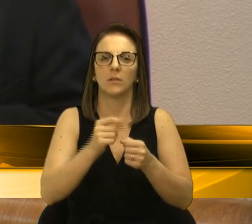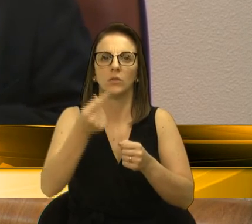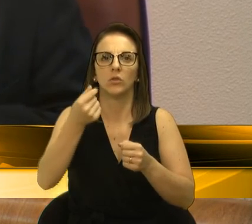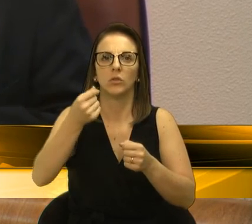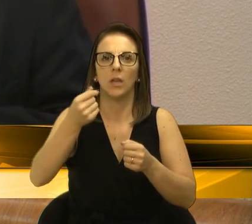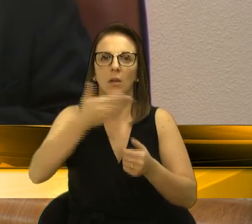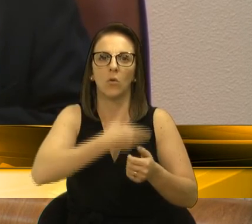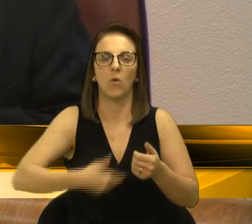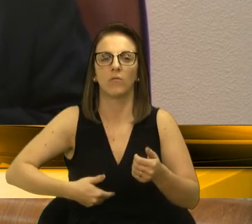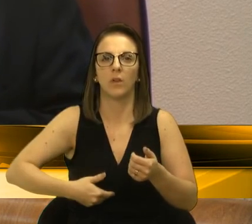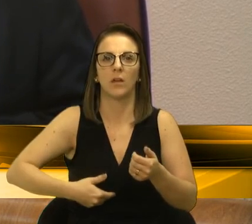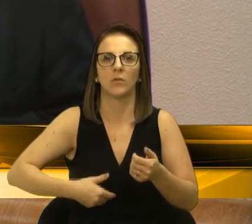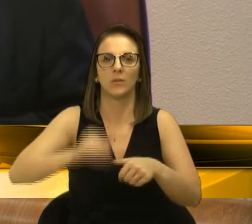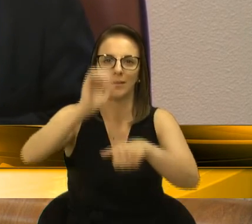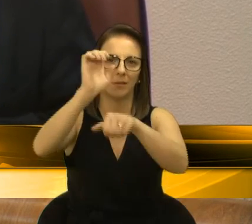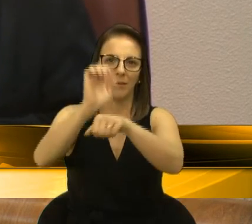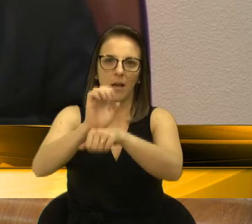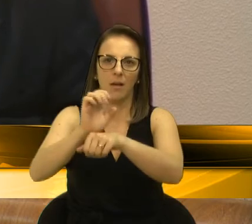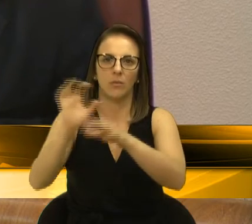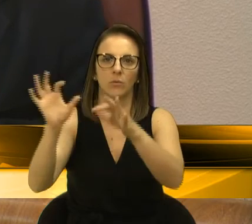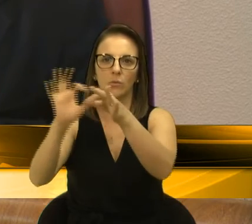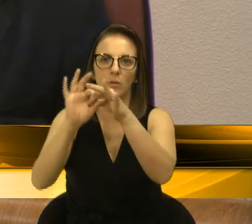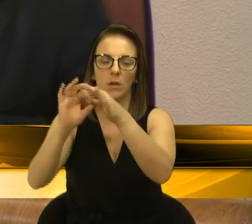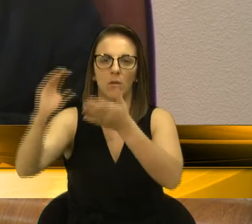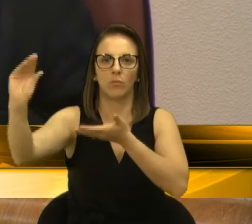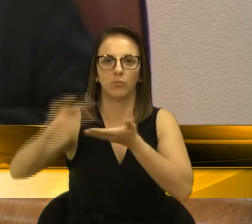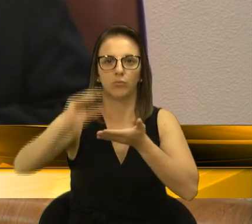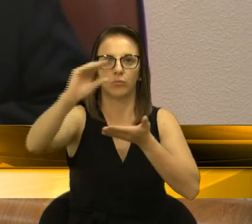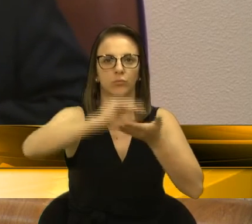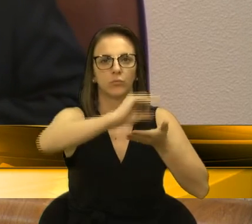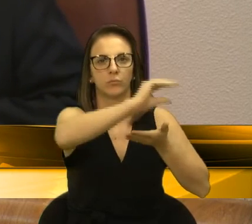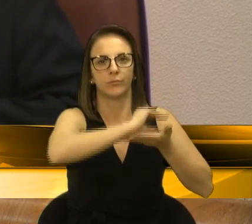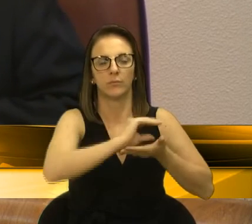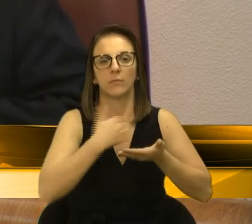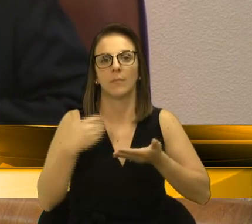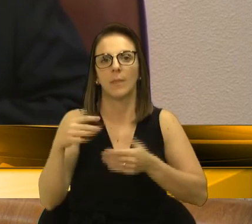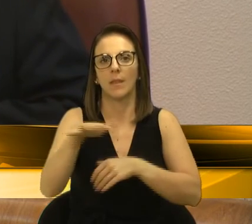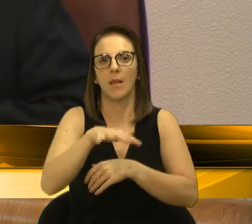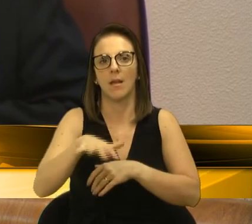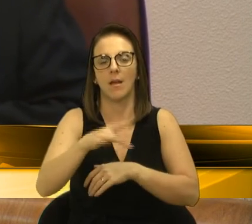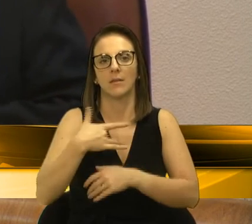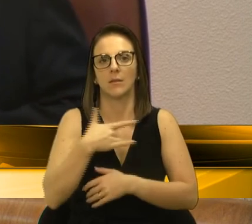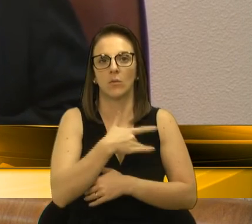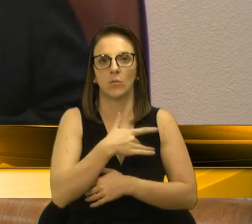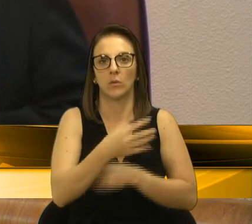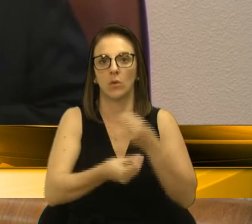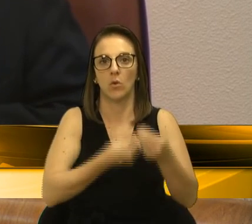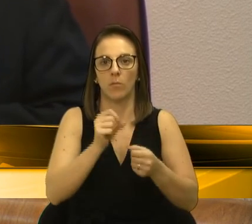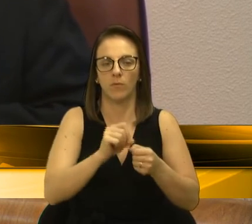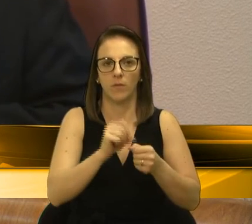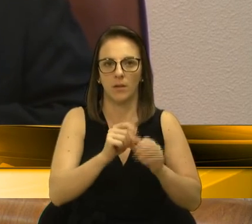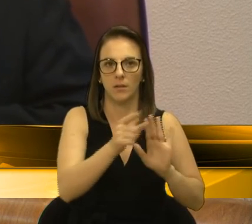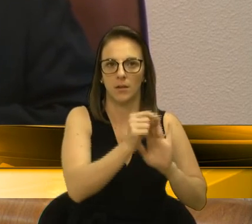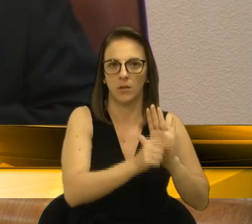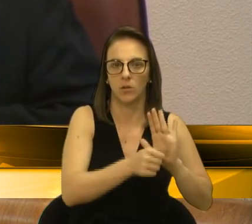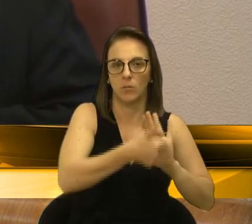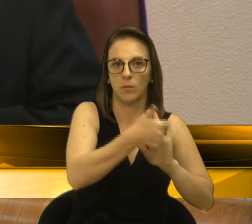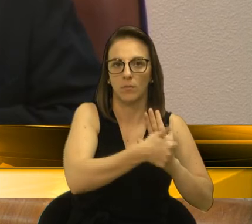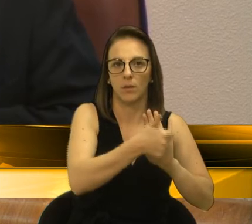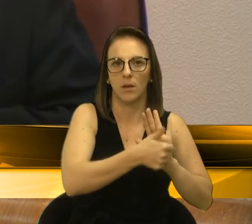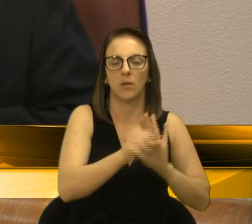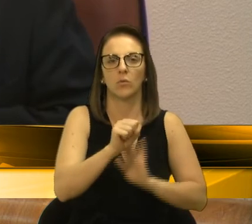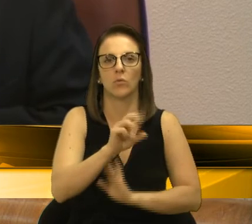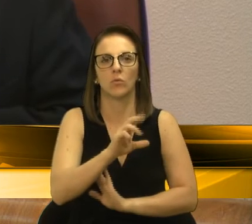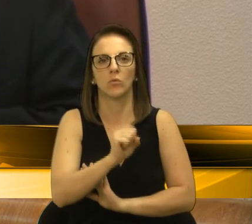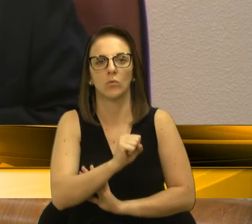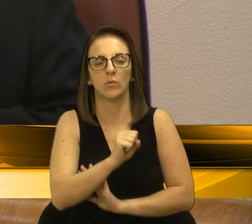financeiros na área da saúde e da outras providências. Abre aspas, artigo 1º. O Sistema Único de Saúde, SUS, de que trata a